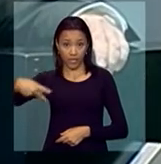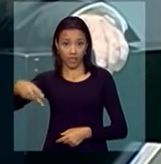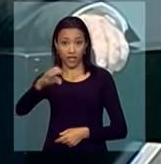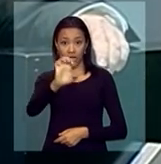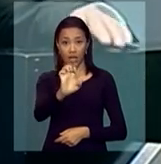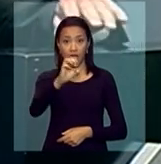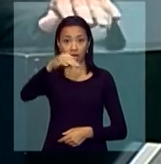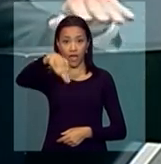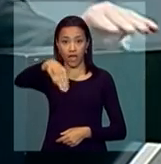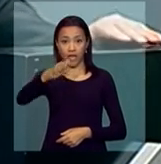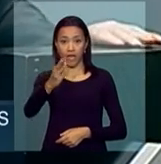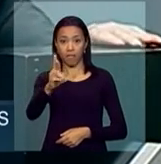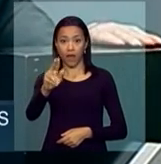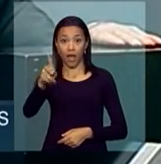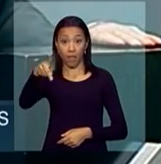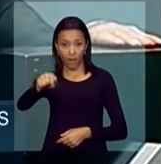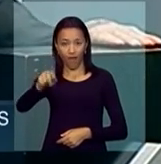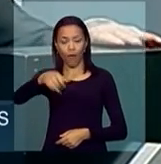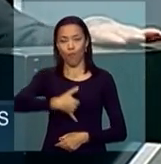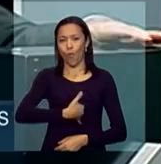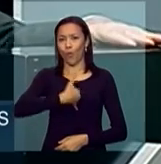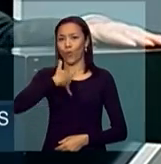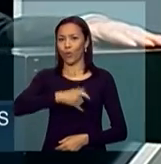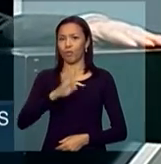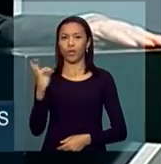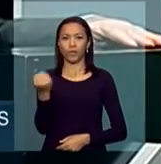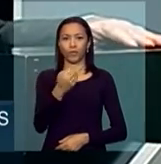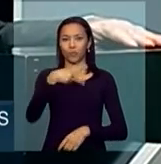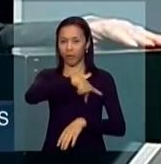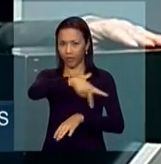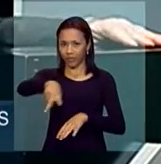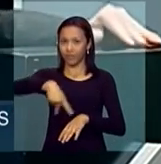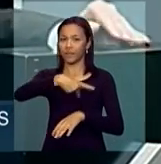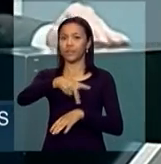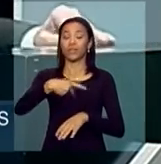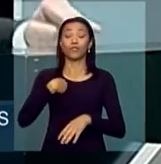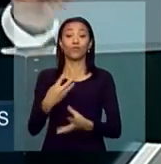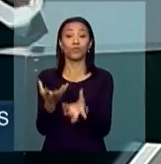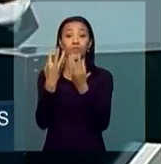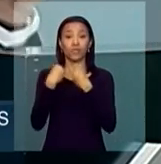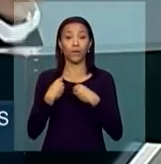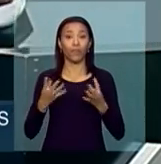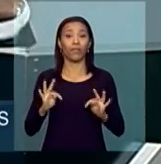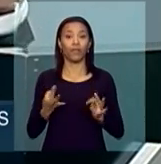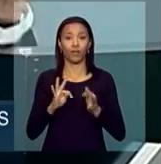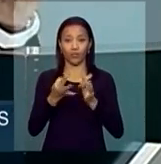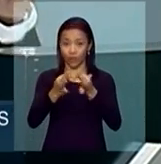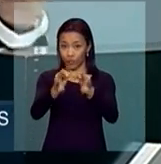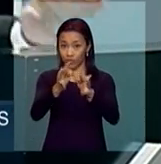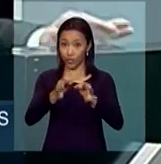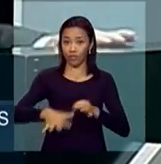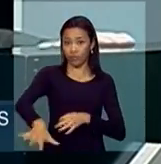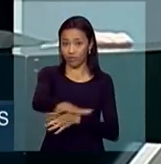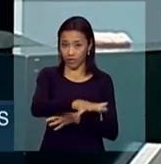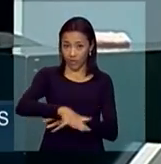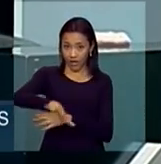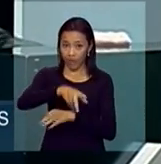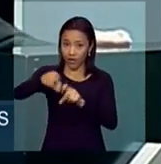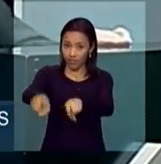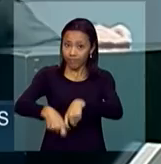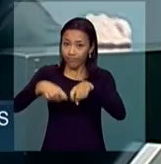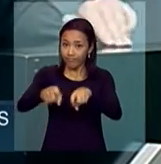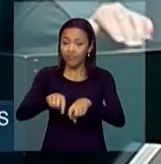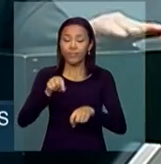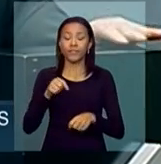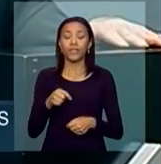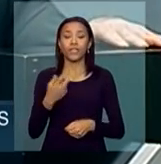é um orgulho para todo o país. E ela nos proporcionou uma tecnologia chamada Integração Lavoura, Pecuária e Floresta, e que